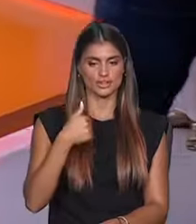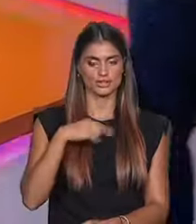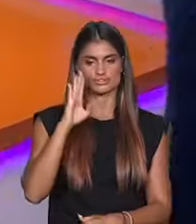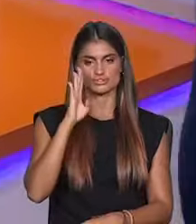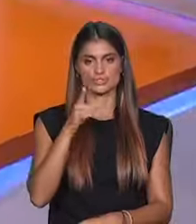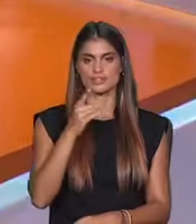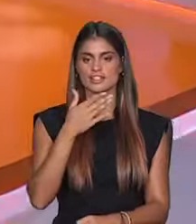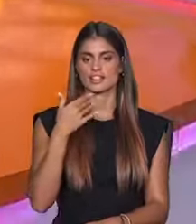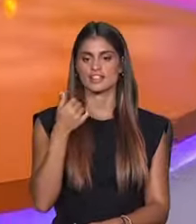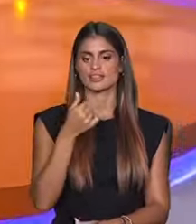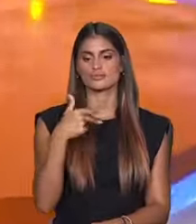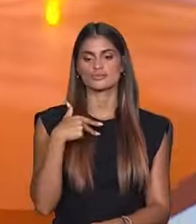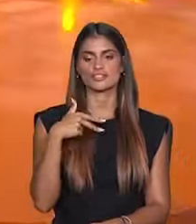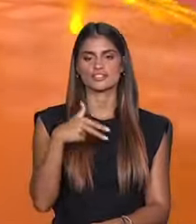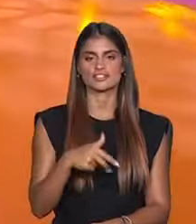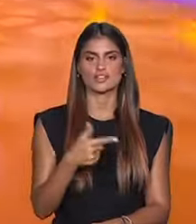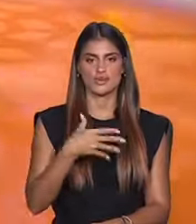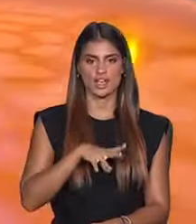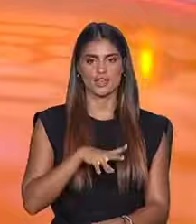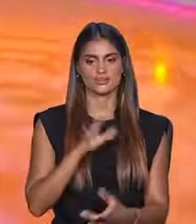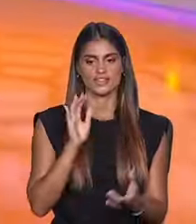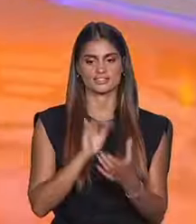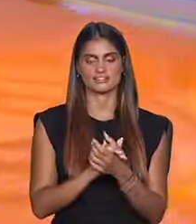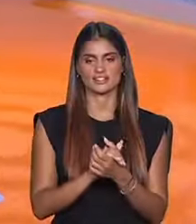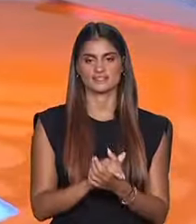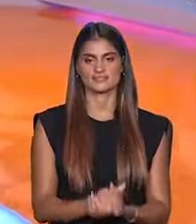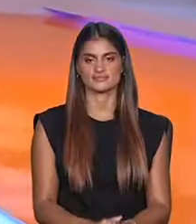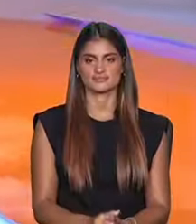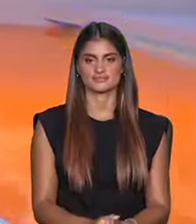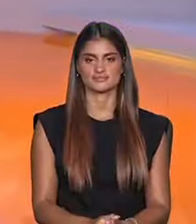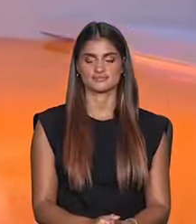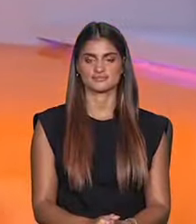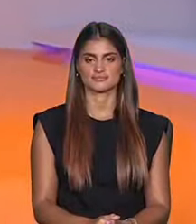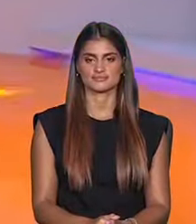Eu sei, essa linda portuguesa com quem eu quero